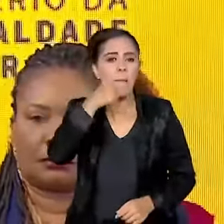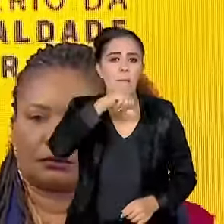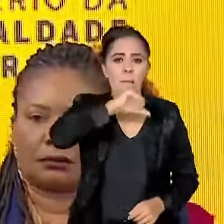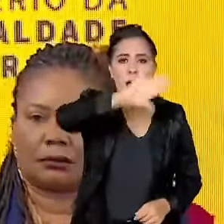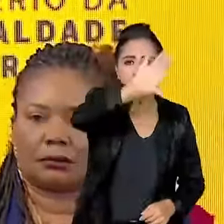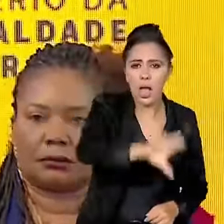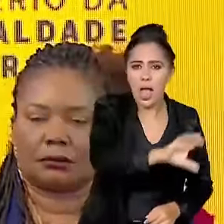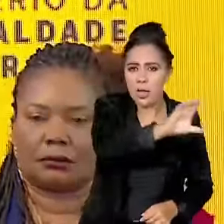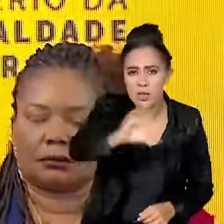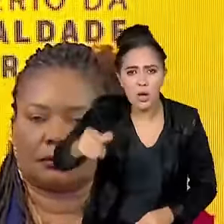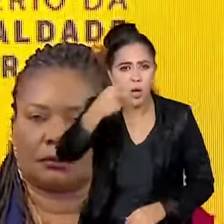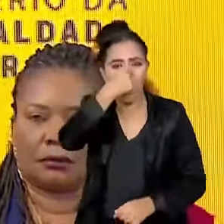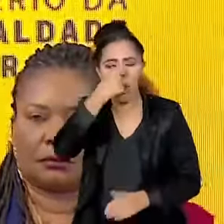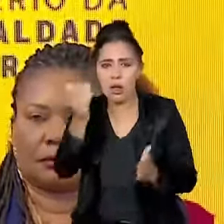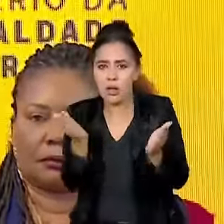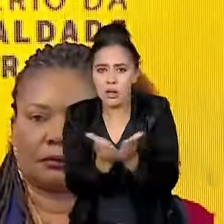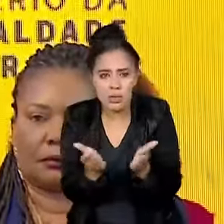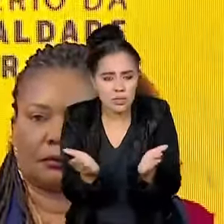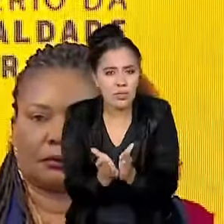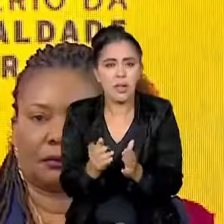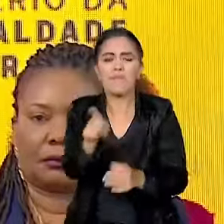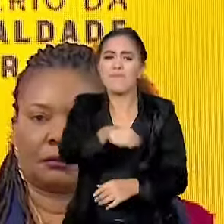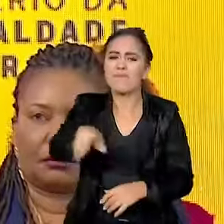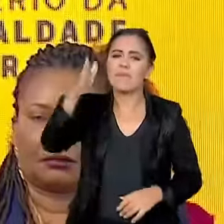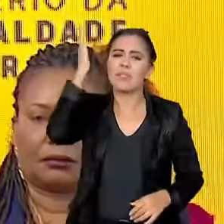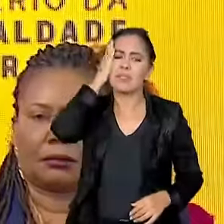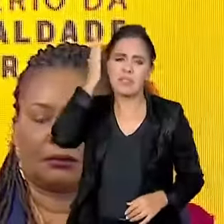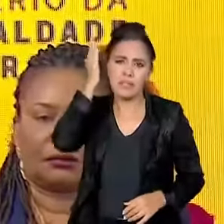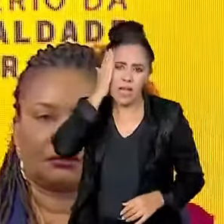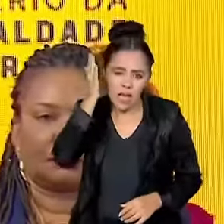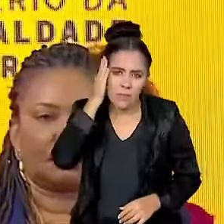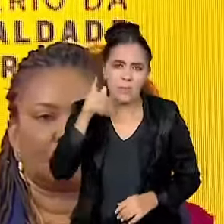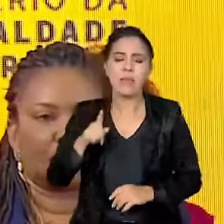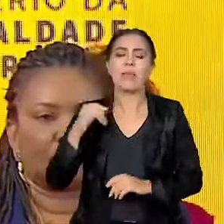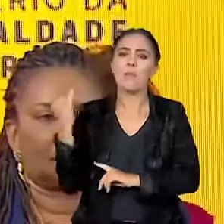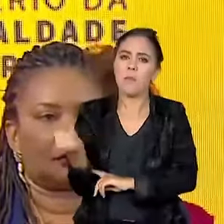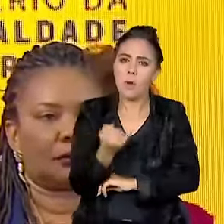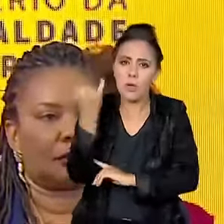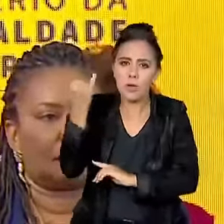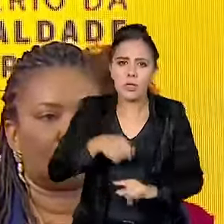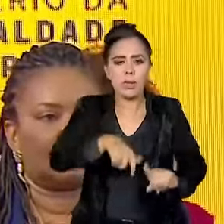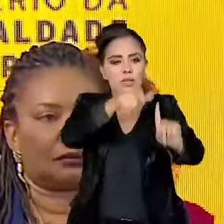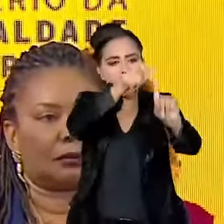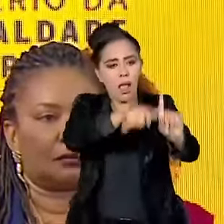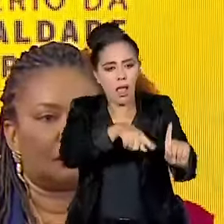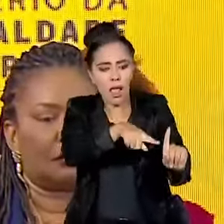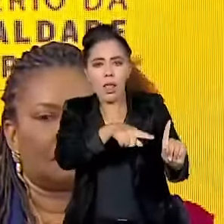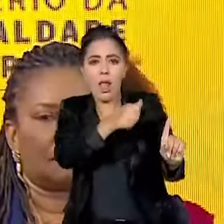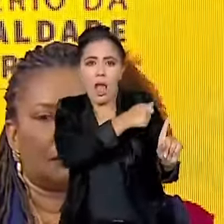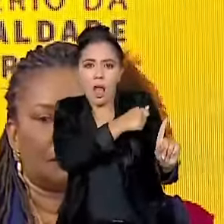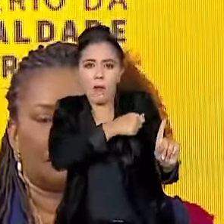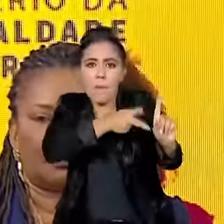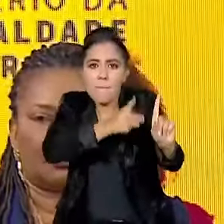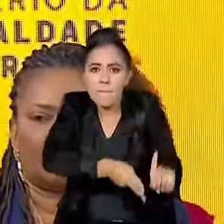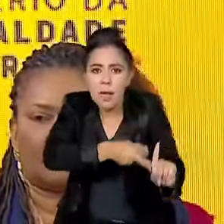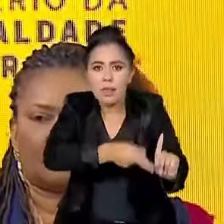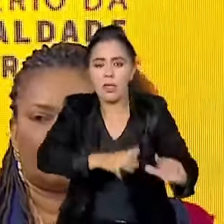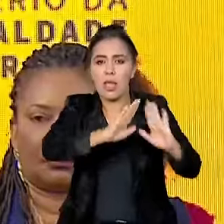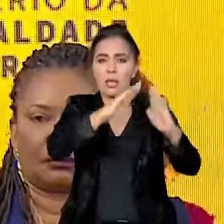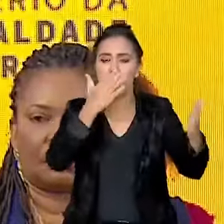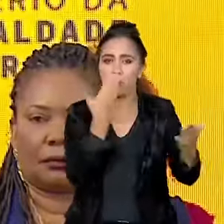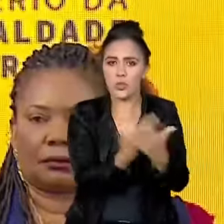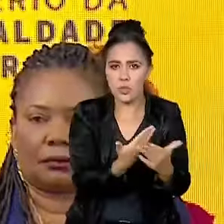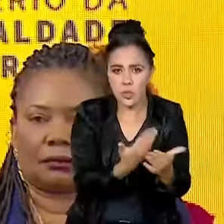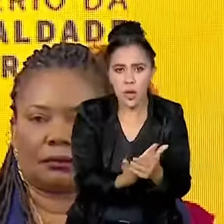as mães evangélicas, sabem da importância de manter os filhos na escola, as